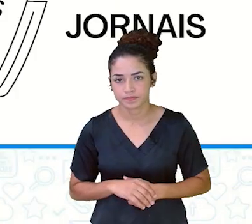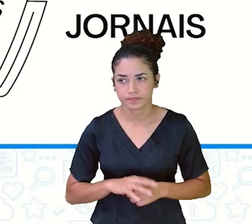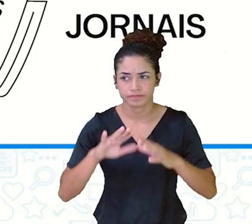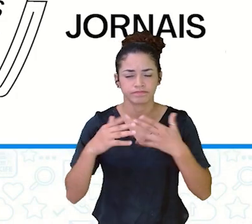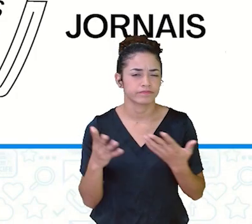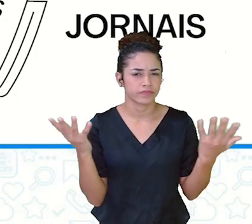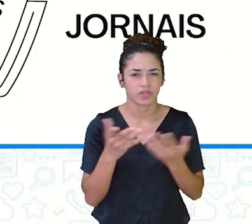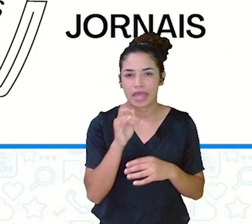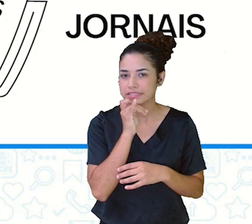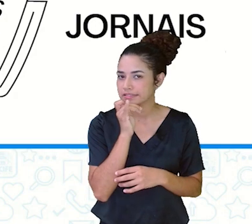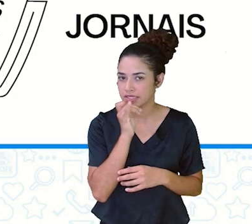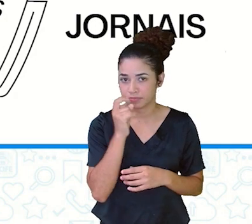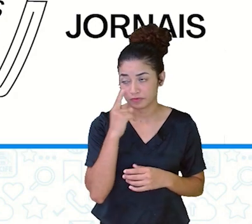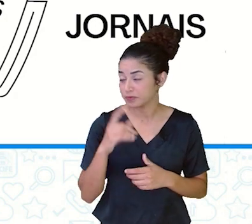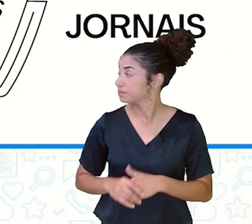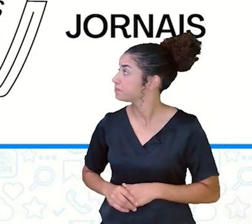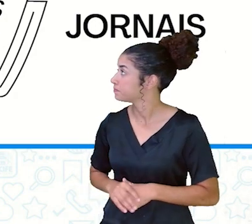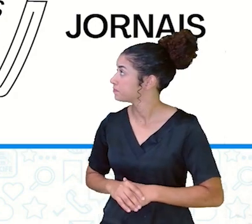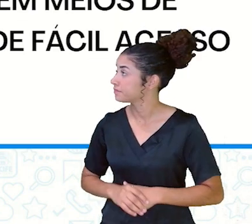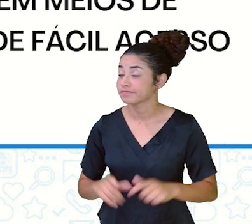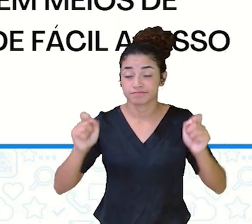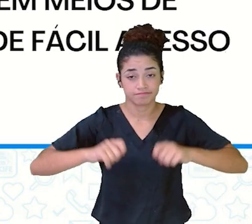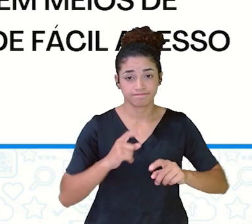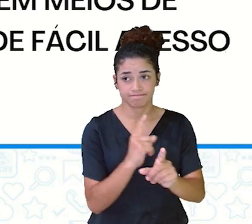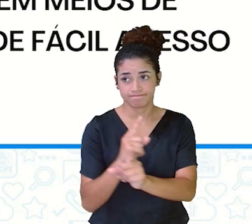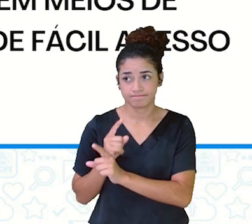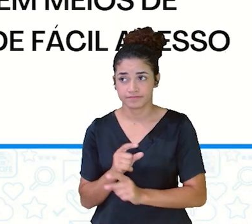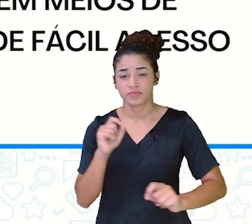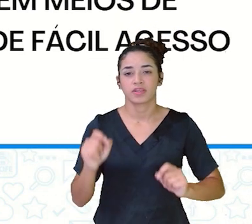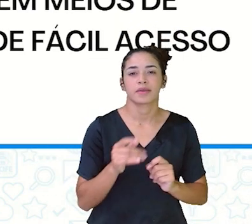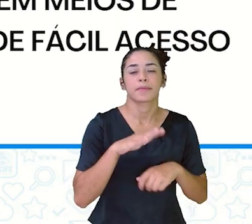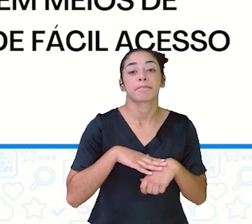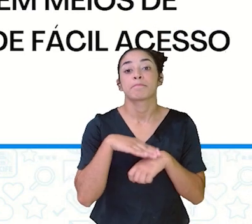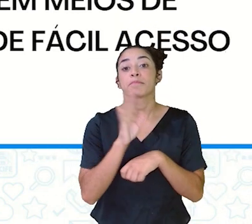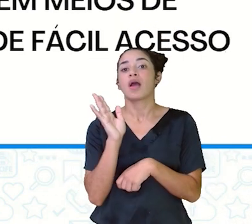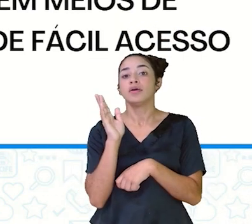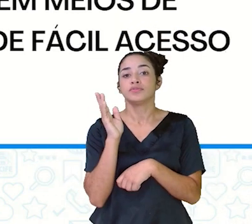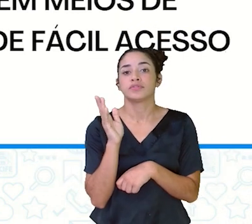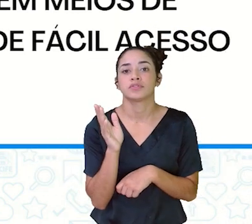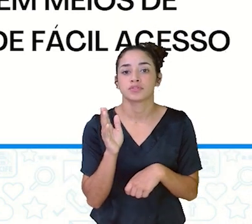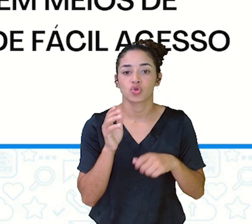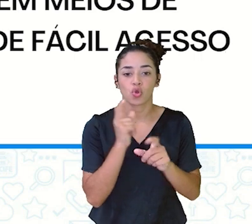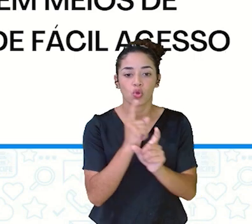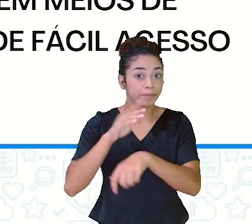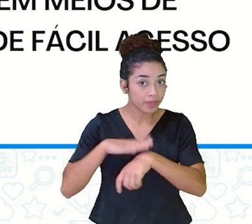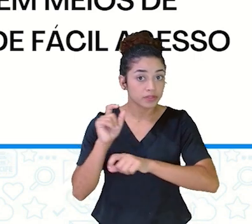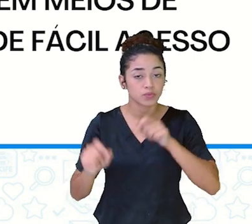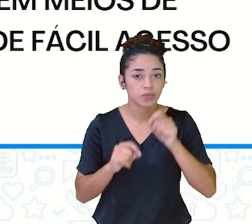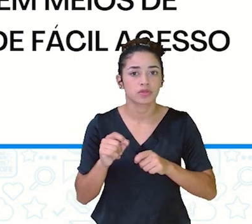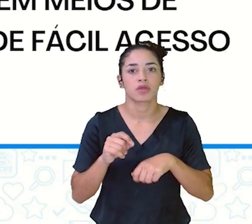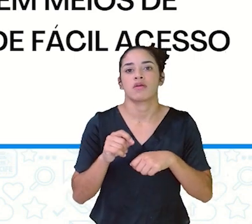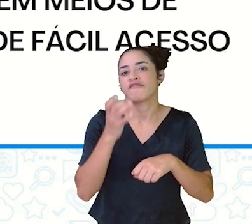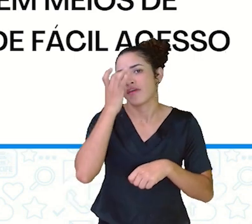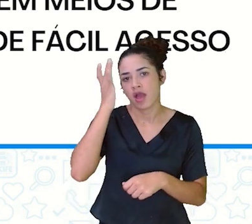Aí eu cito os exemplos que você pode encontrar. Ele falou aqui do mais comum, do fácil acesso, né, de comunicação, que é o fácil